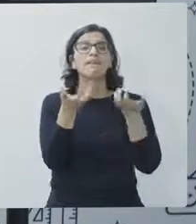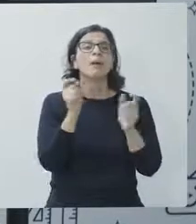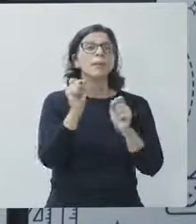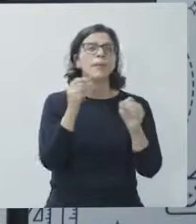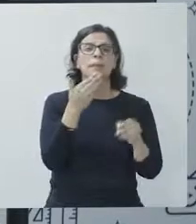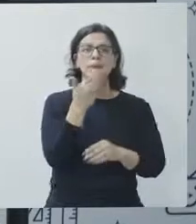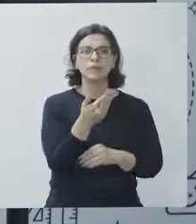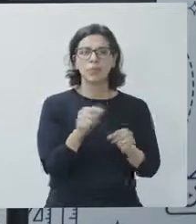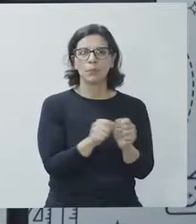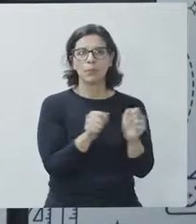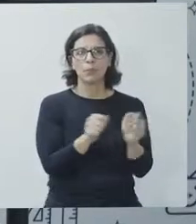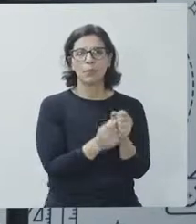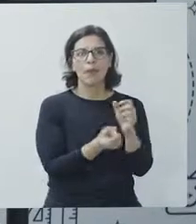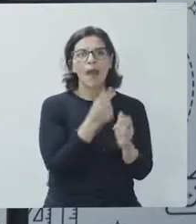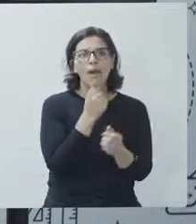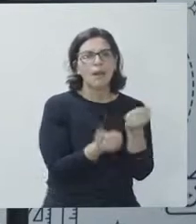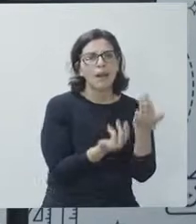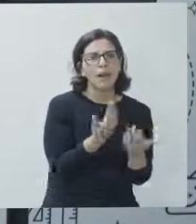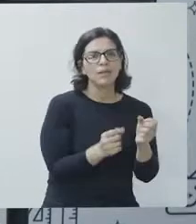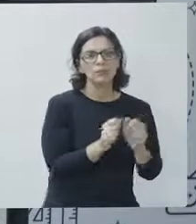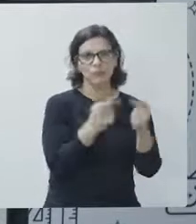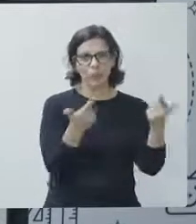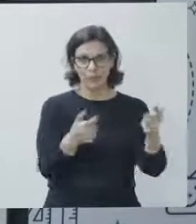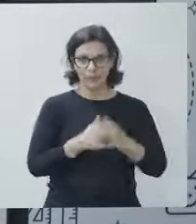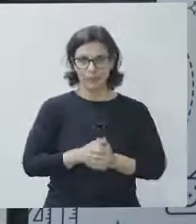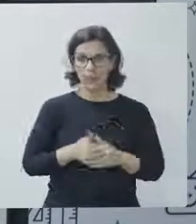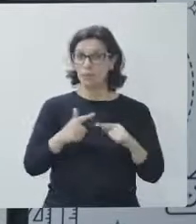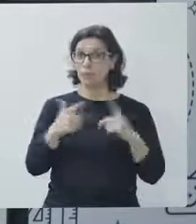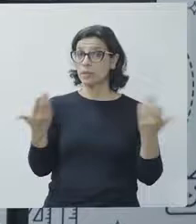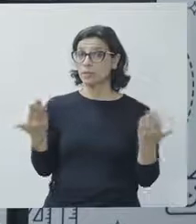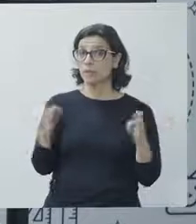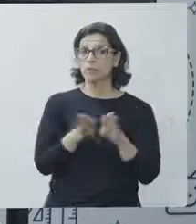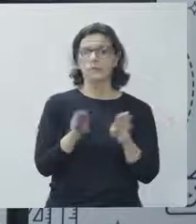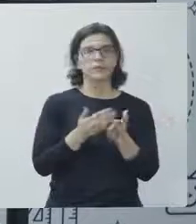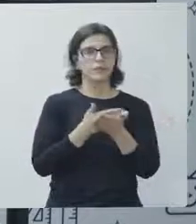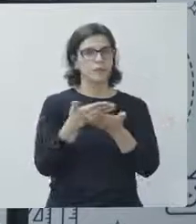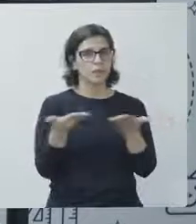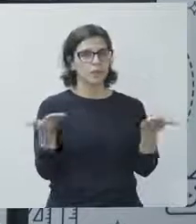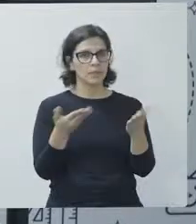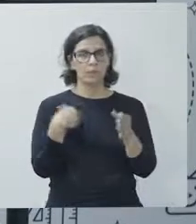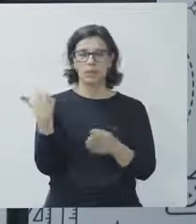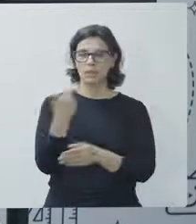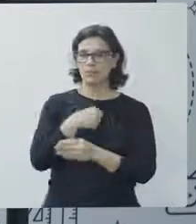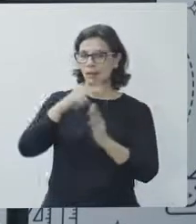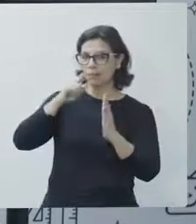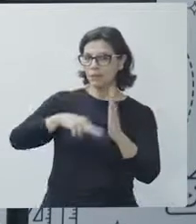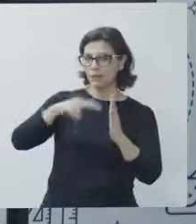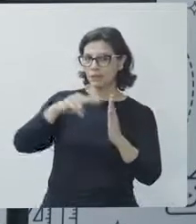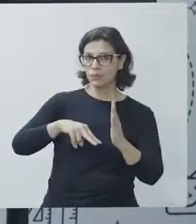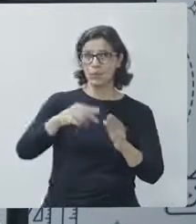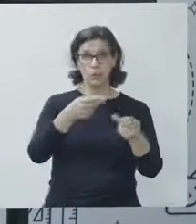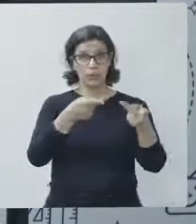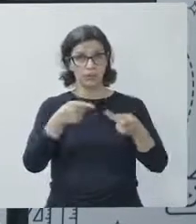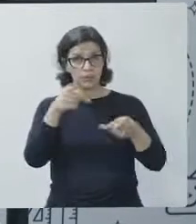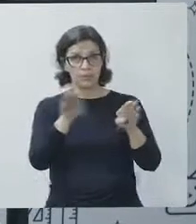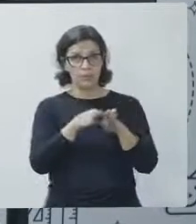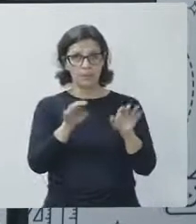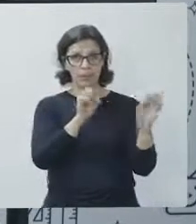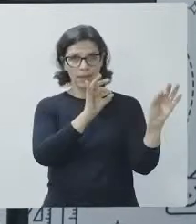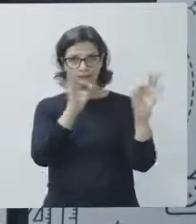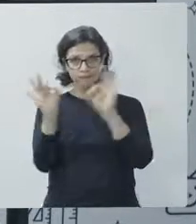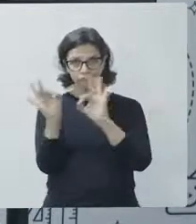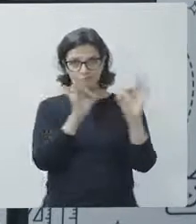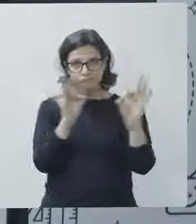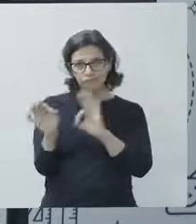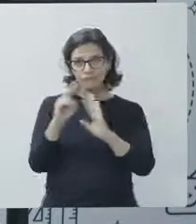né, pedir para essa fonte da sorte. Mas então, vamos começar a nossa leitura. Convido você para